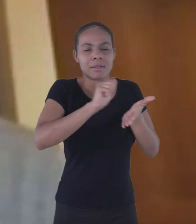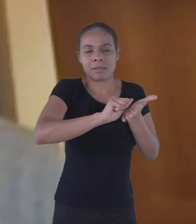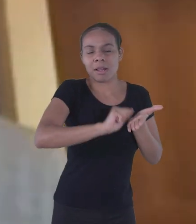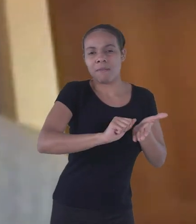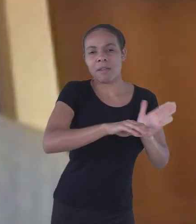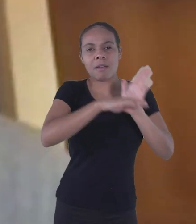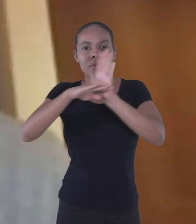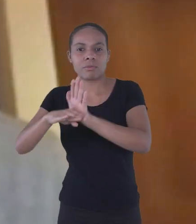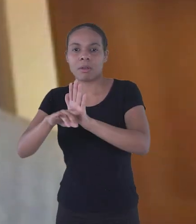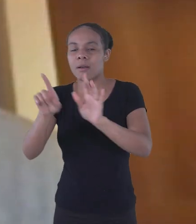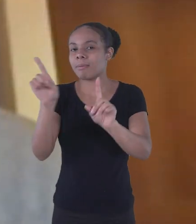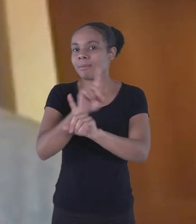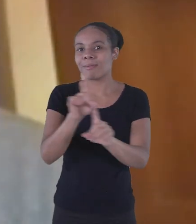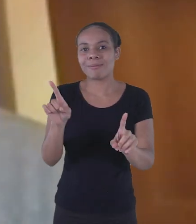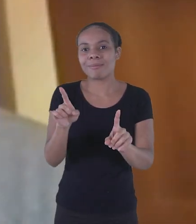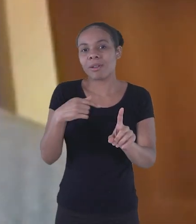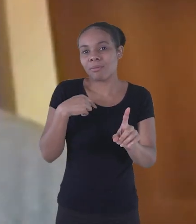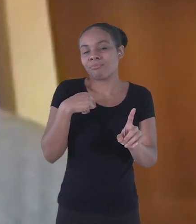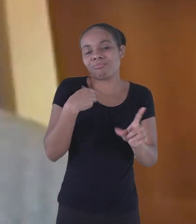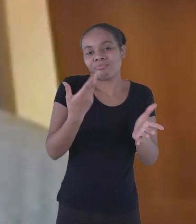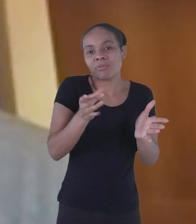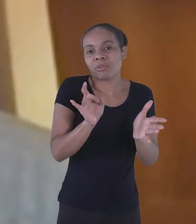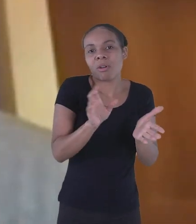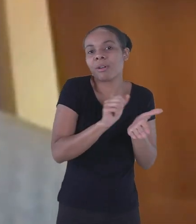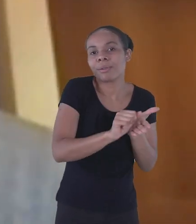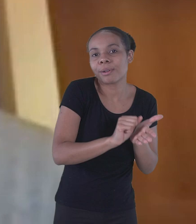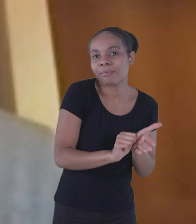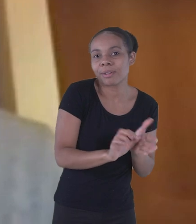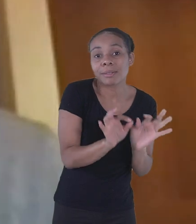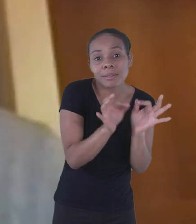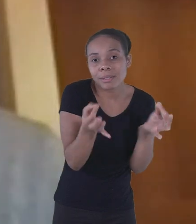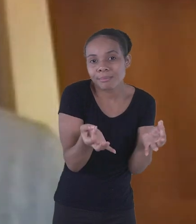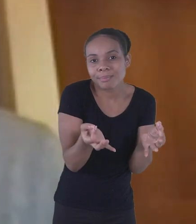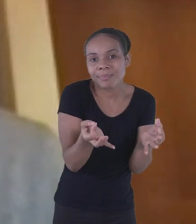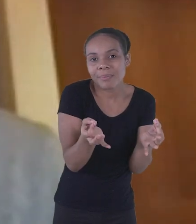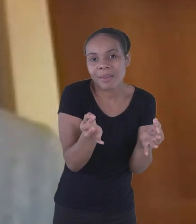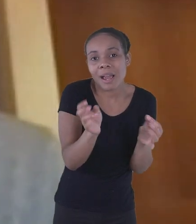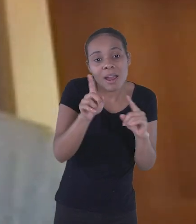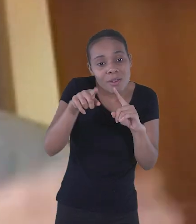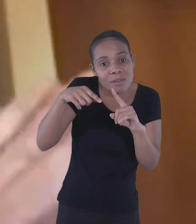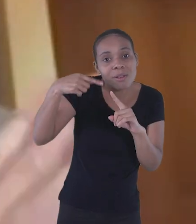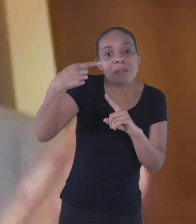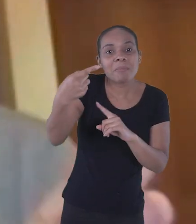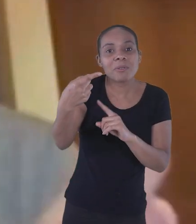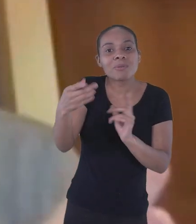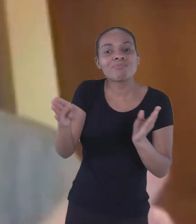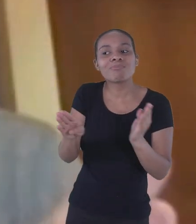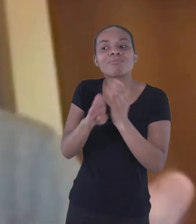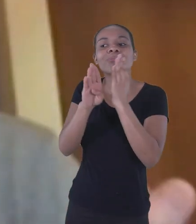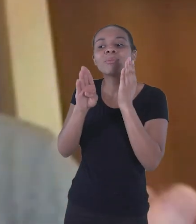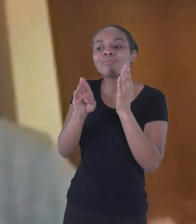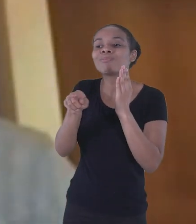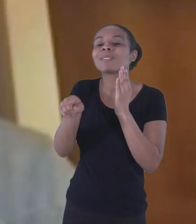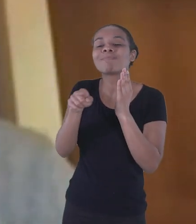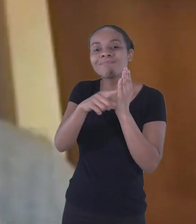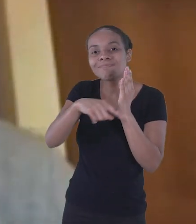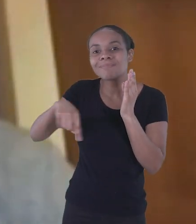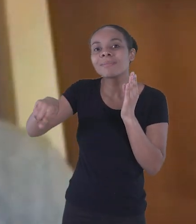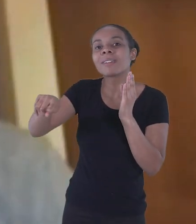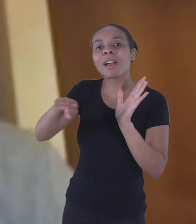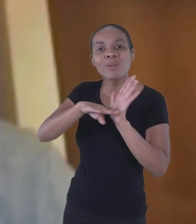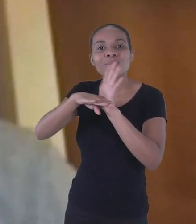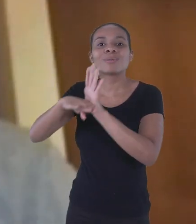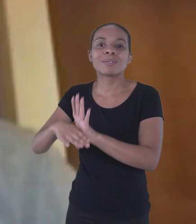ajudando. Sobre saber mais, mas enfim, ajudando modestamente,